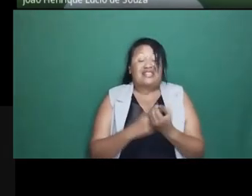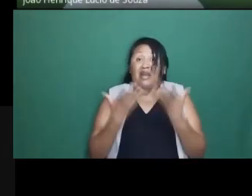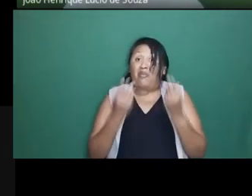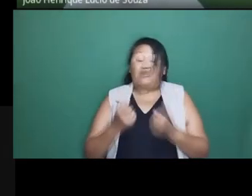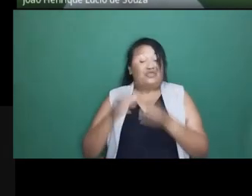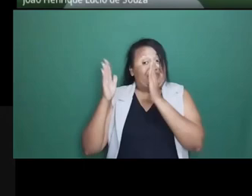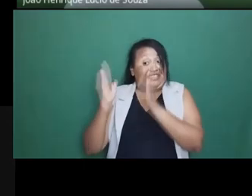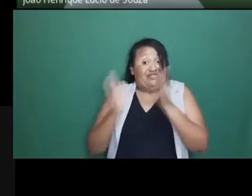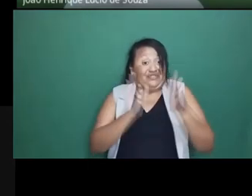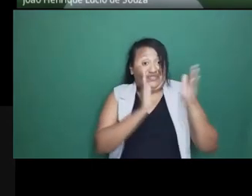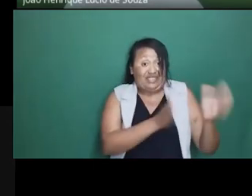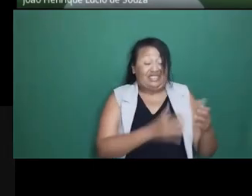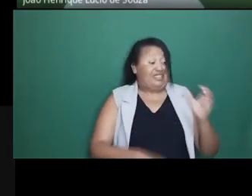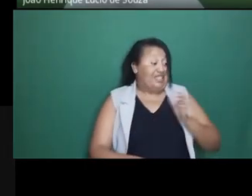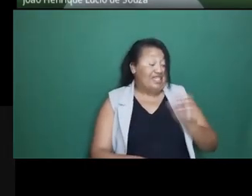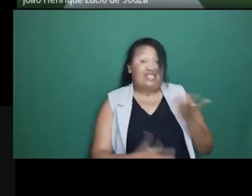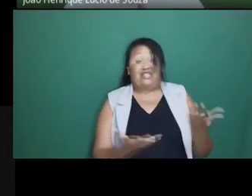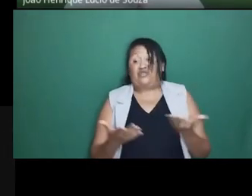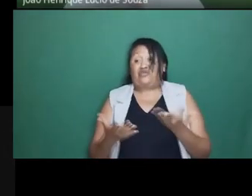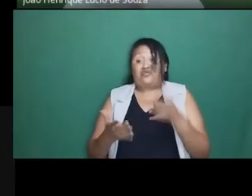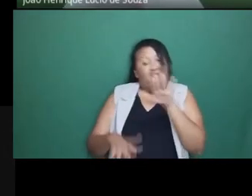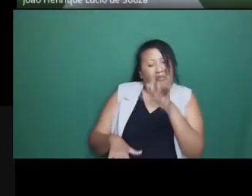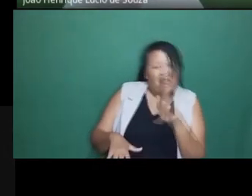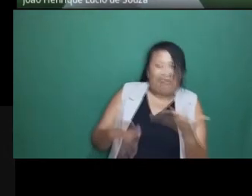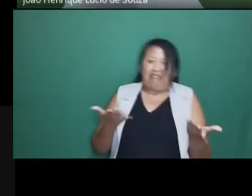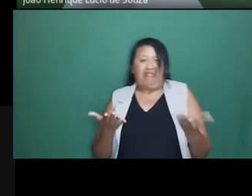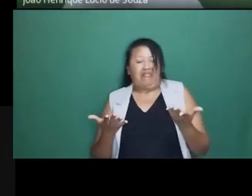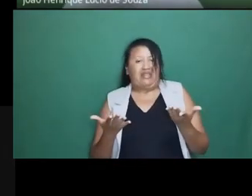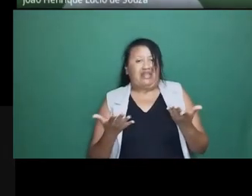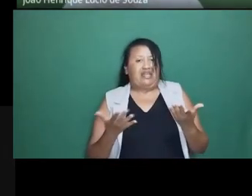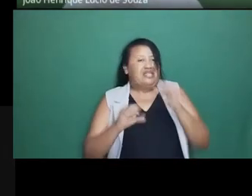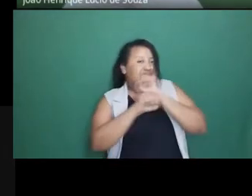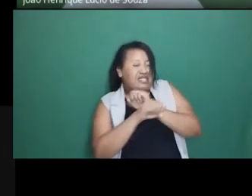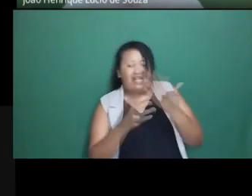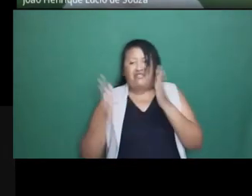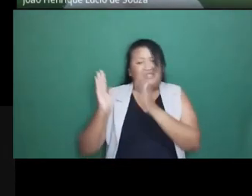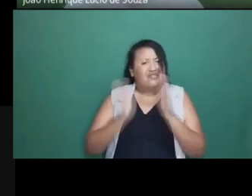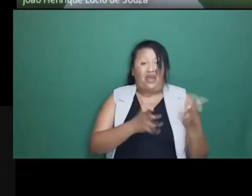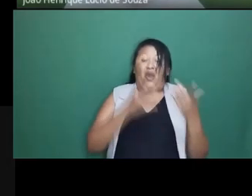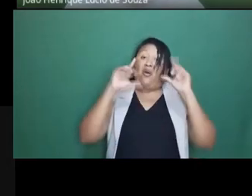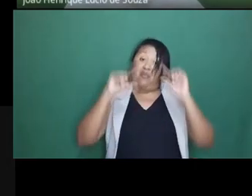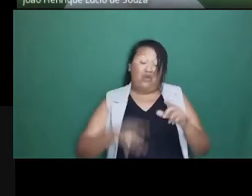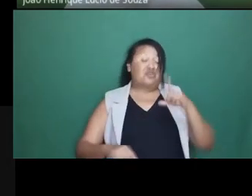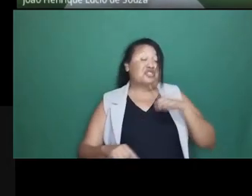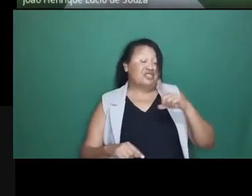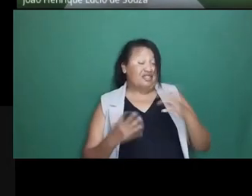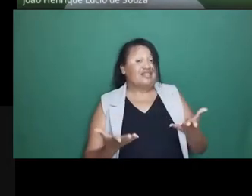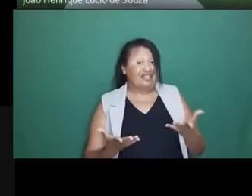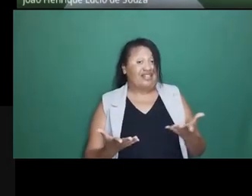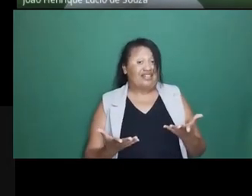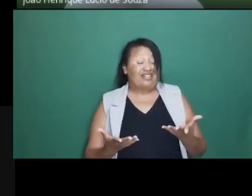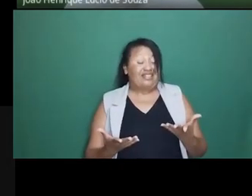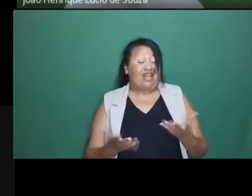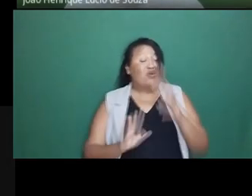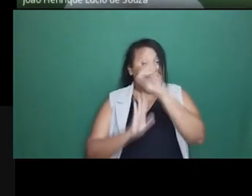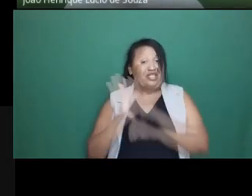ferramenta patrícias clientes plebeus escravos e poucos tinham acesso à condição de cidadão